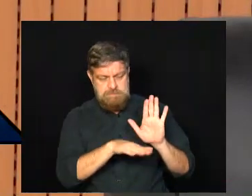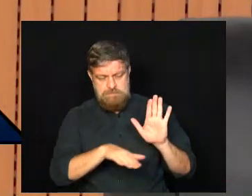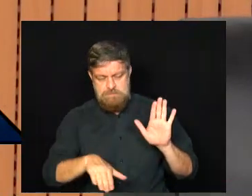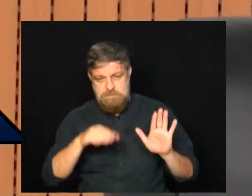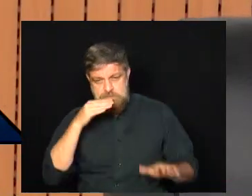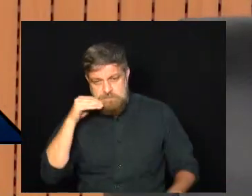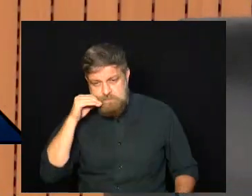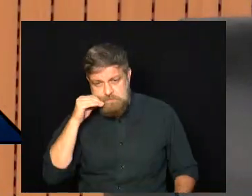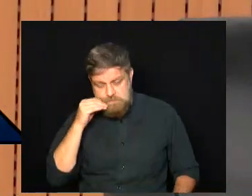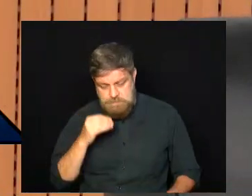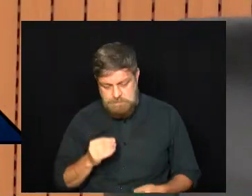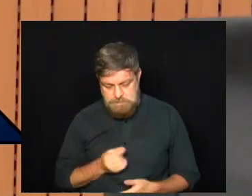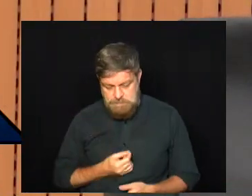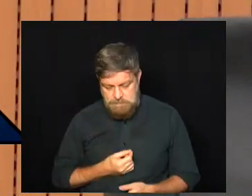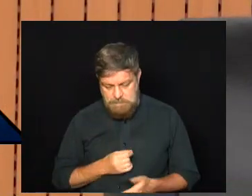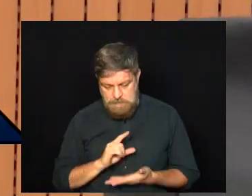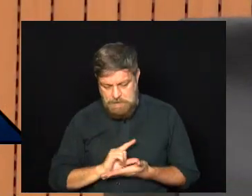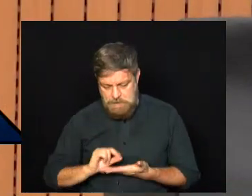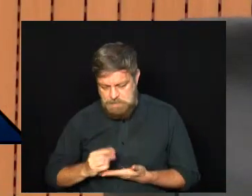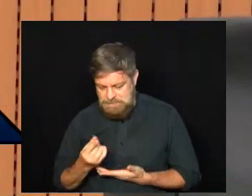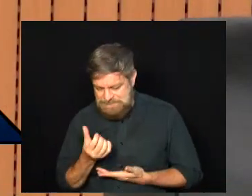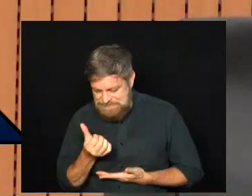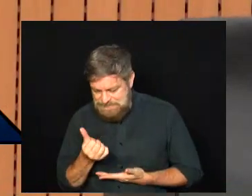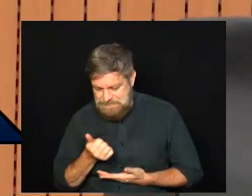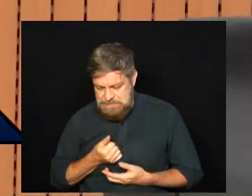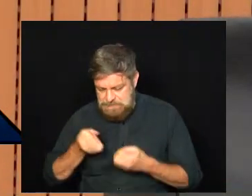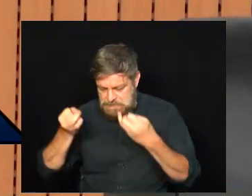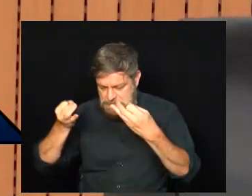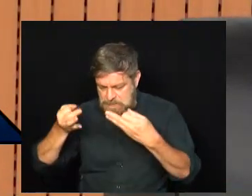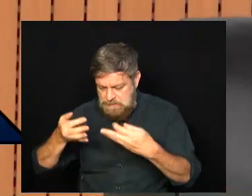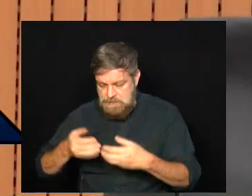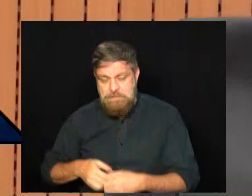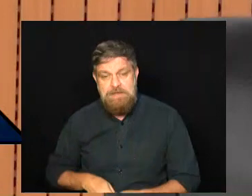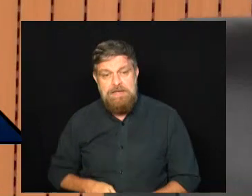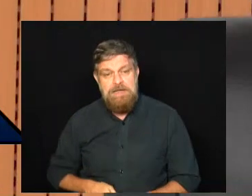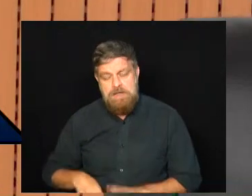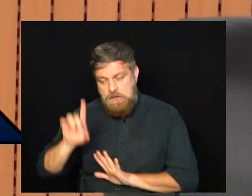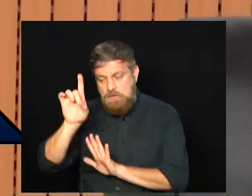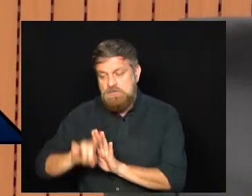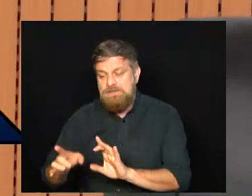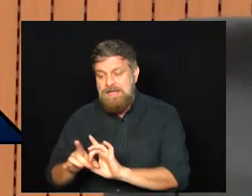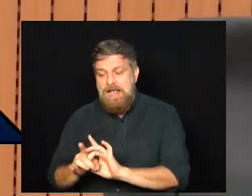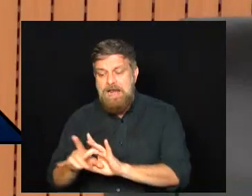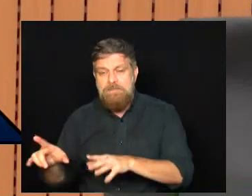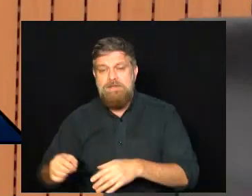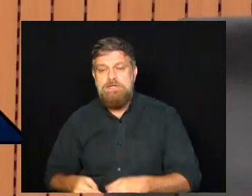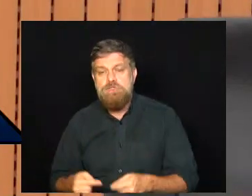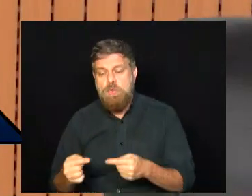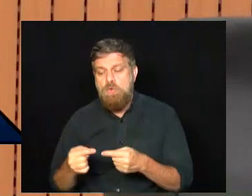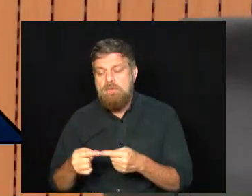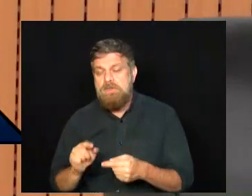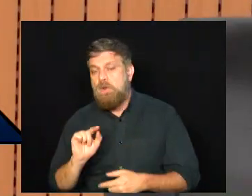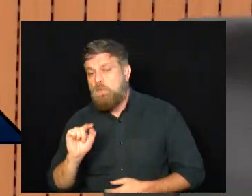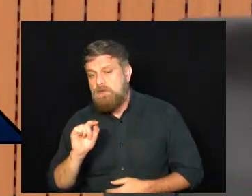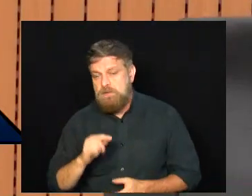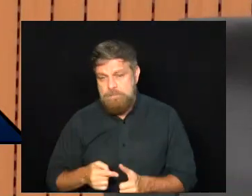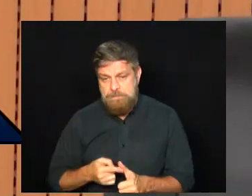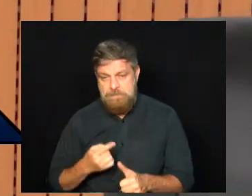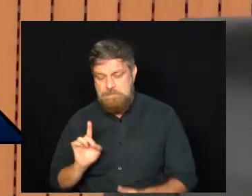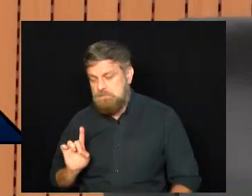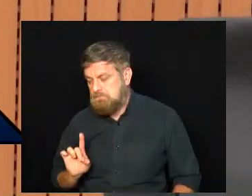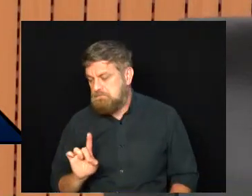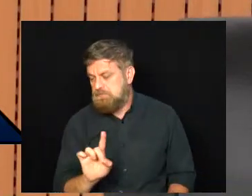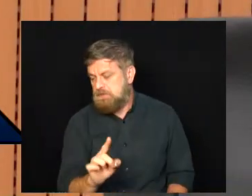artigo 16, diz que o direito à liberdade compreende os seguintes aspectos. Primeiro, ir, vir e estar